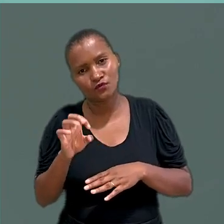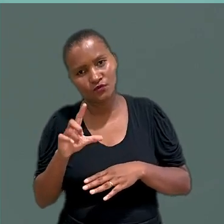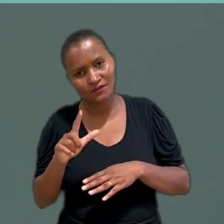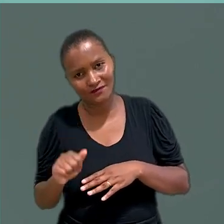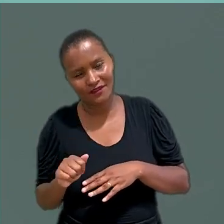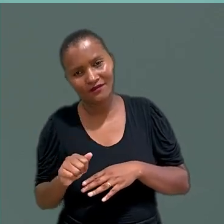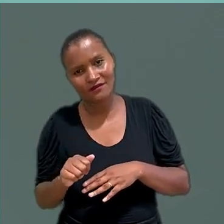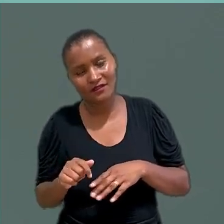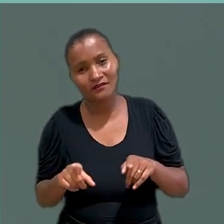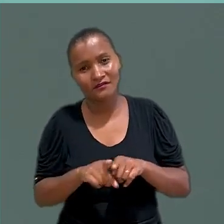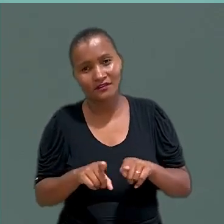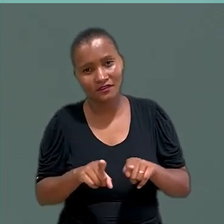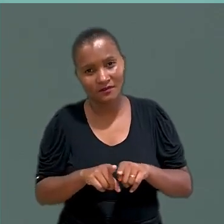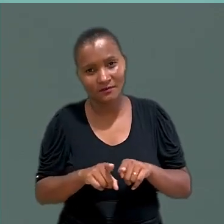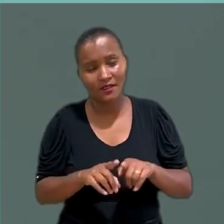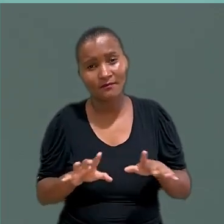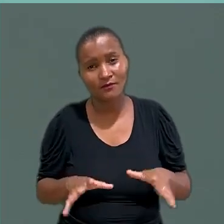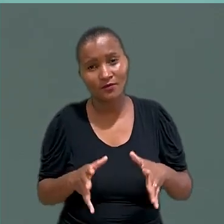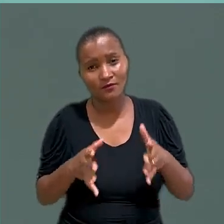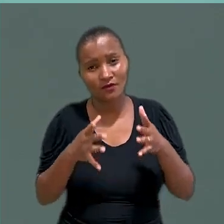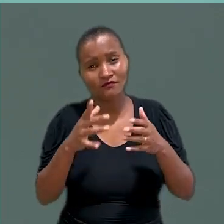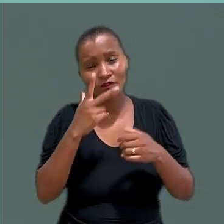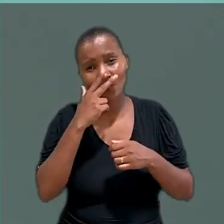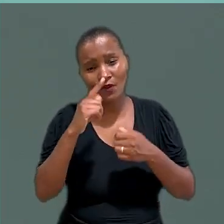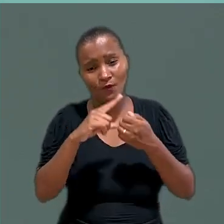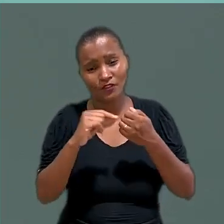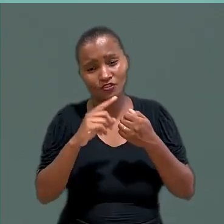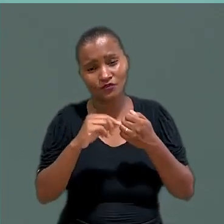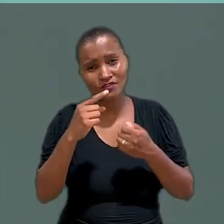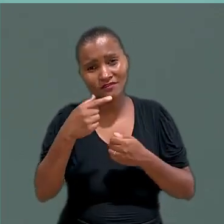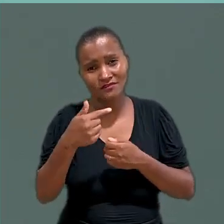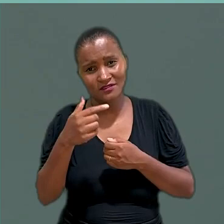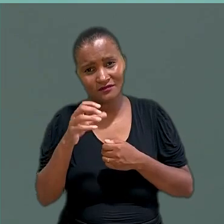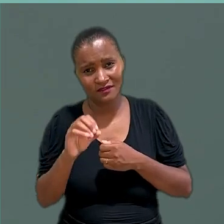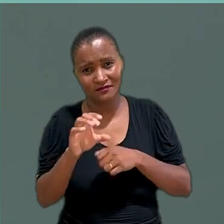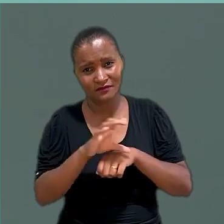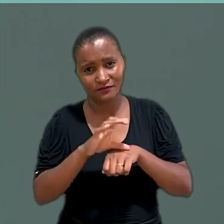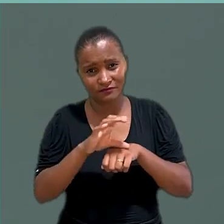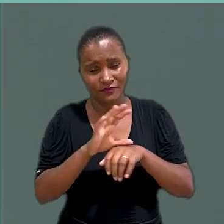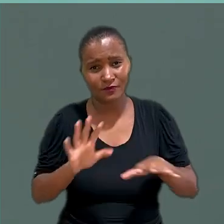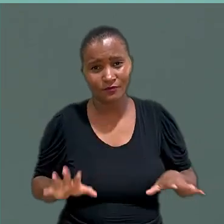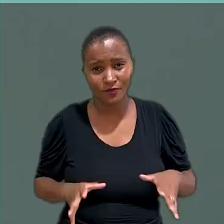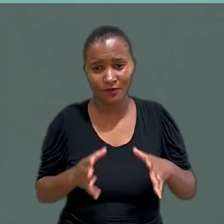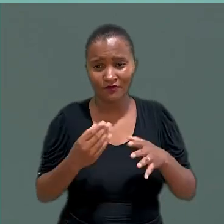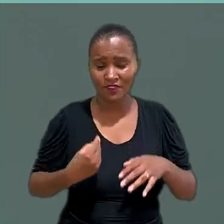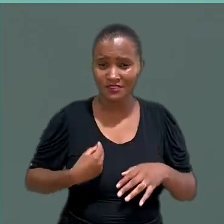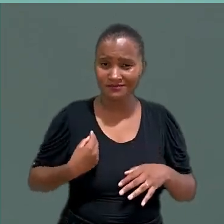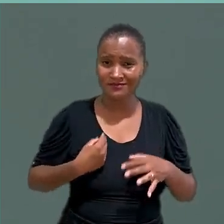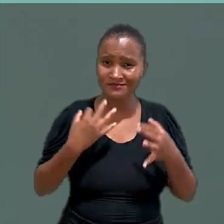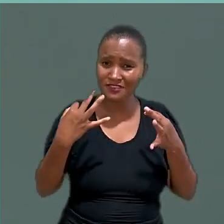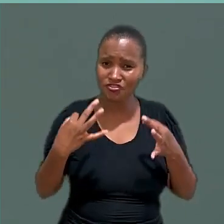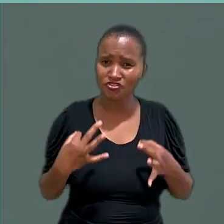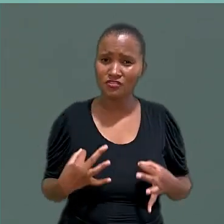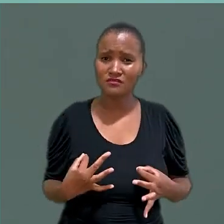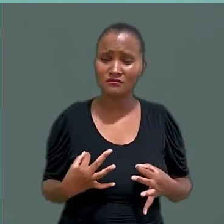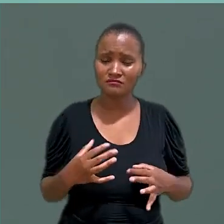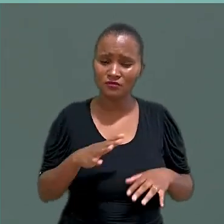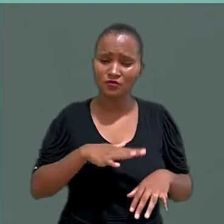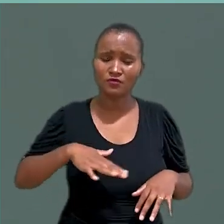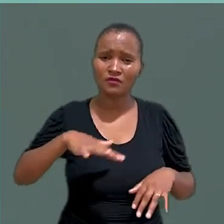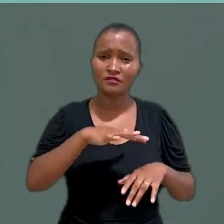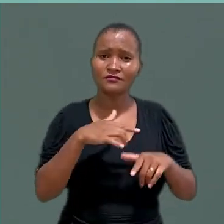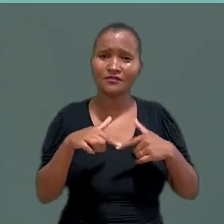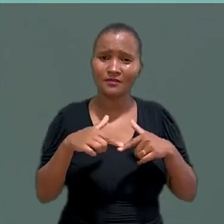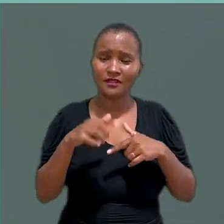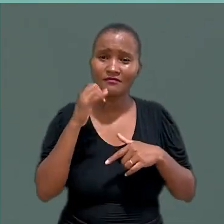estatal, aquela que também promove, como diz o artigo 170 da Constituição, promove existência digna no ambiente de trabalho. E